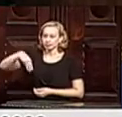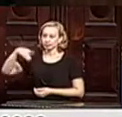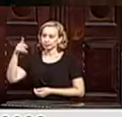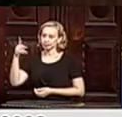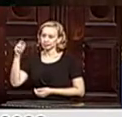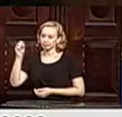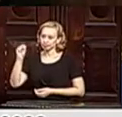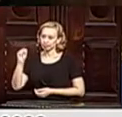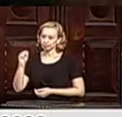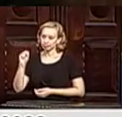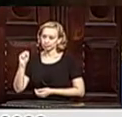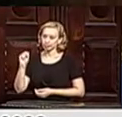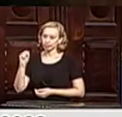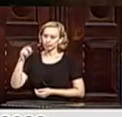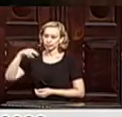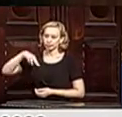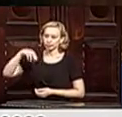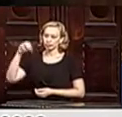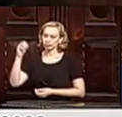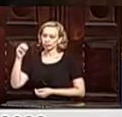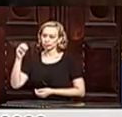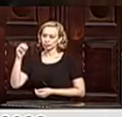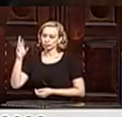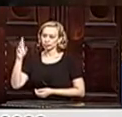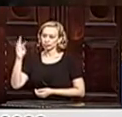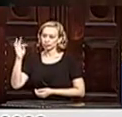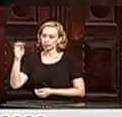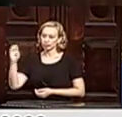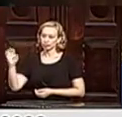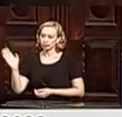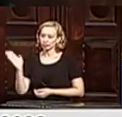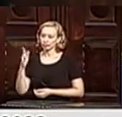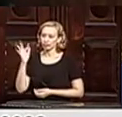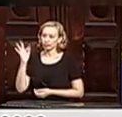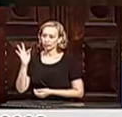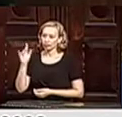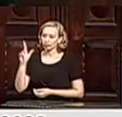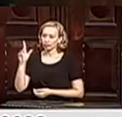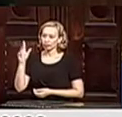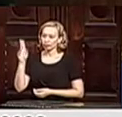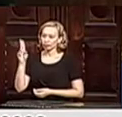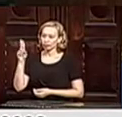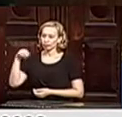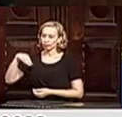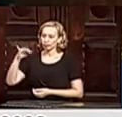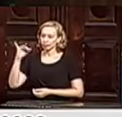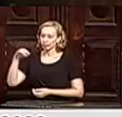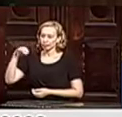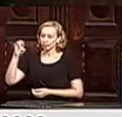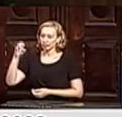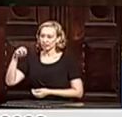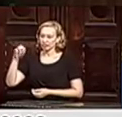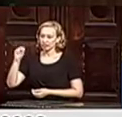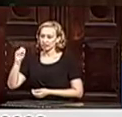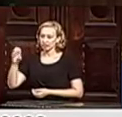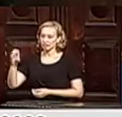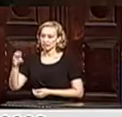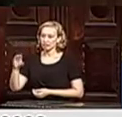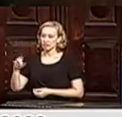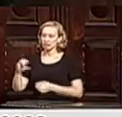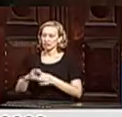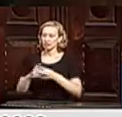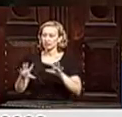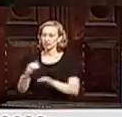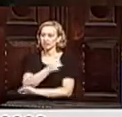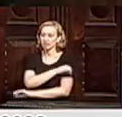a UENF, nós estaremos realizando o último Supera Rio do ano, Supera Rio UENF, que começou em Nova Friburgo, no